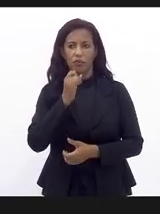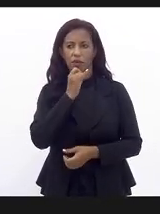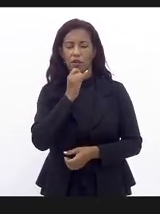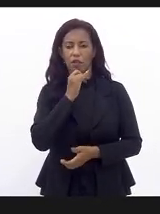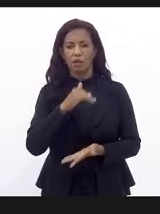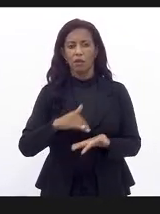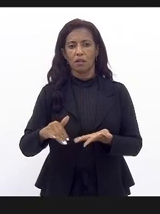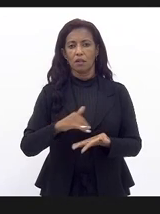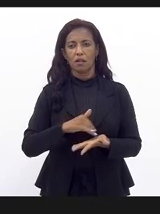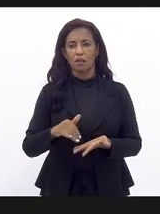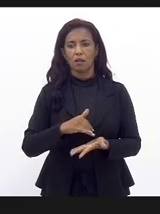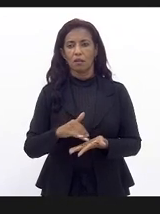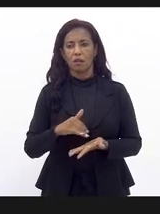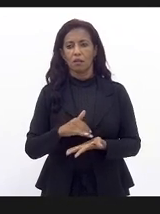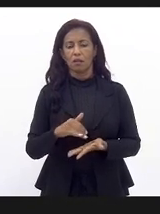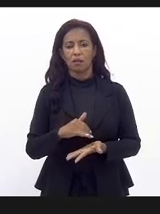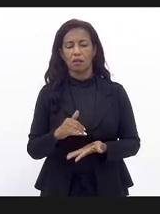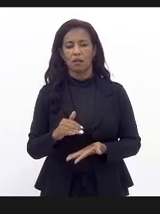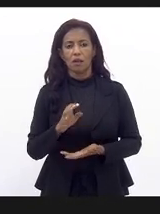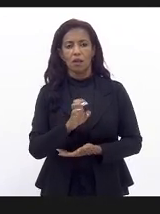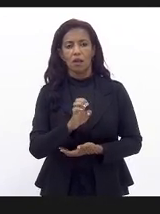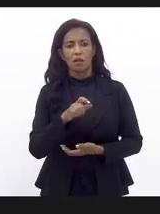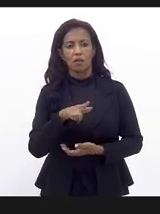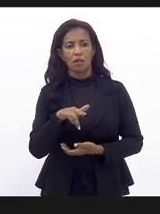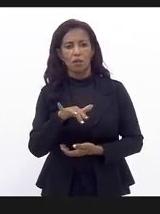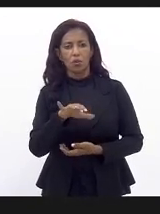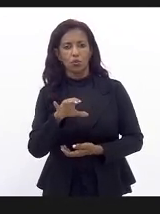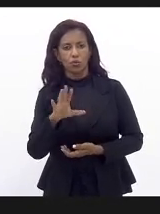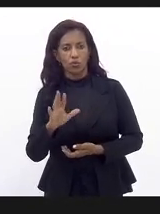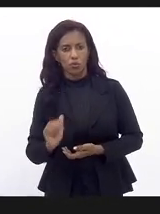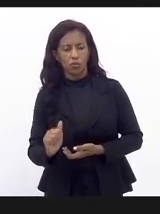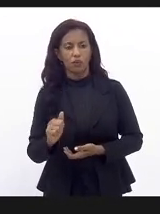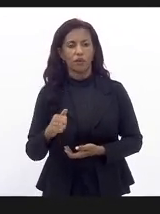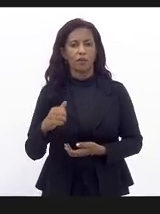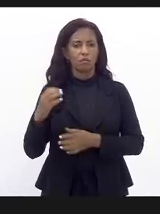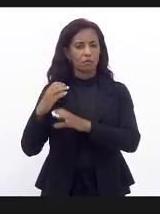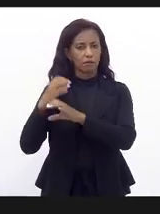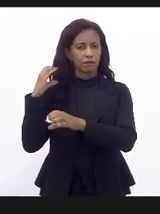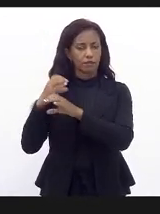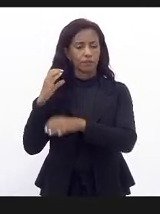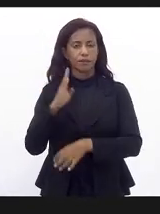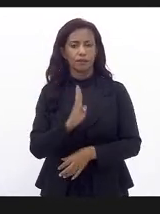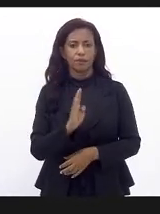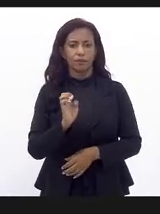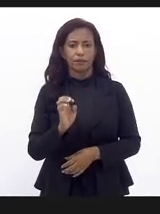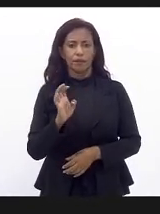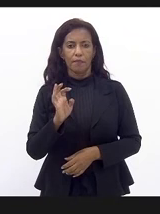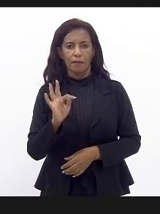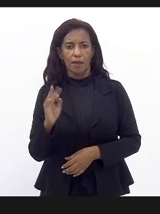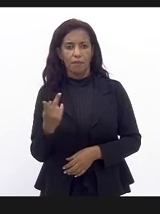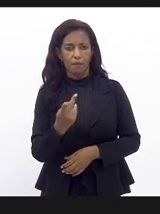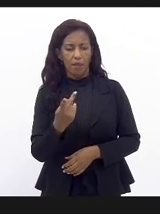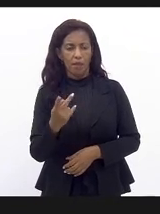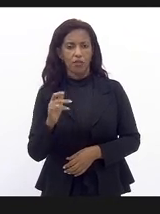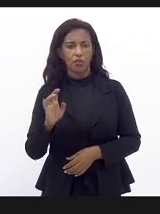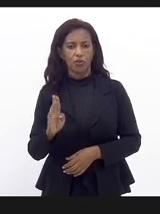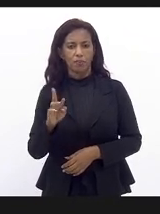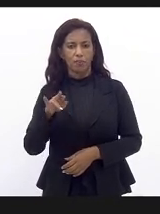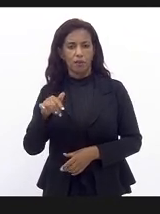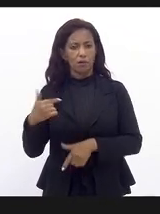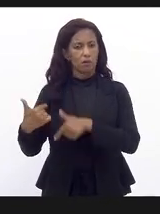da secretária executiva de Parques e Jardins, a engenheira Beth Brito, que faz um